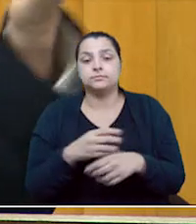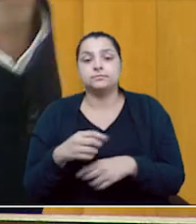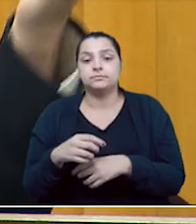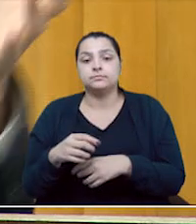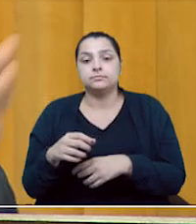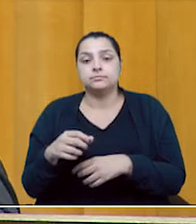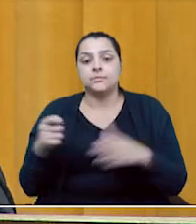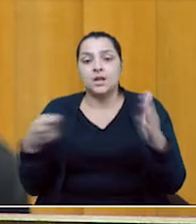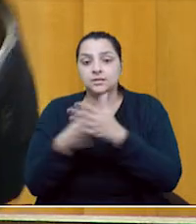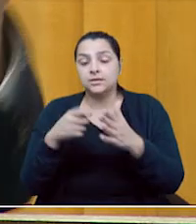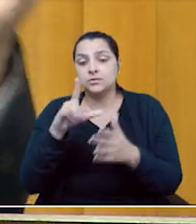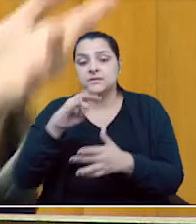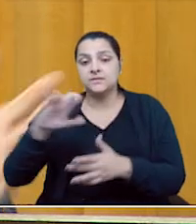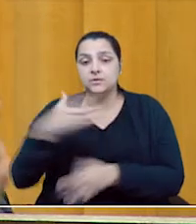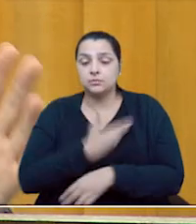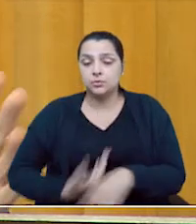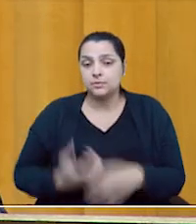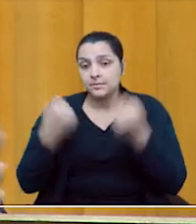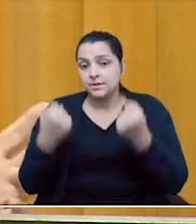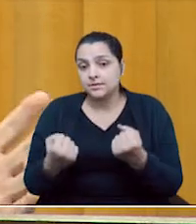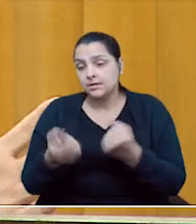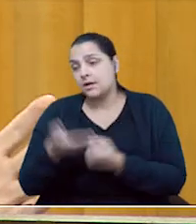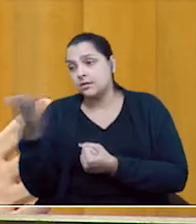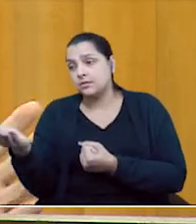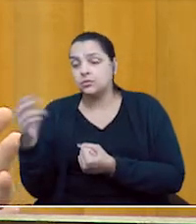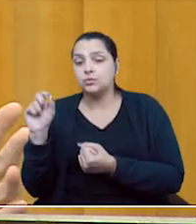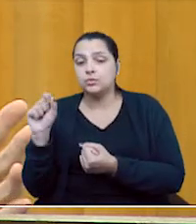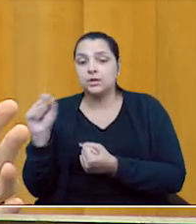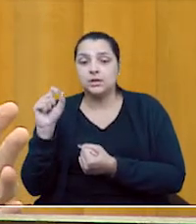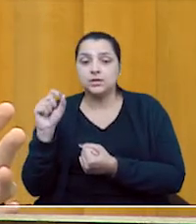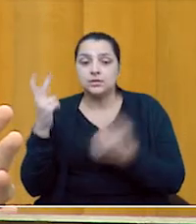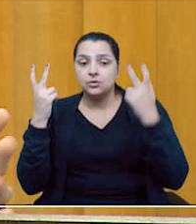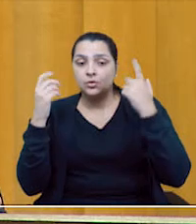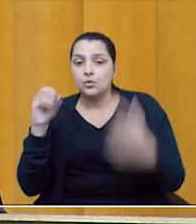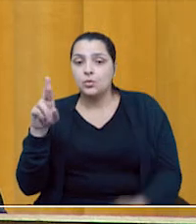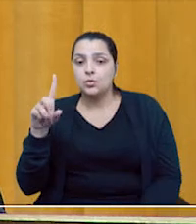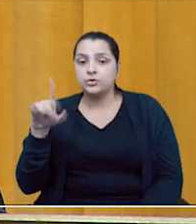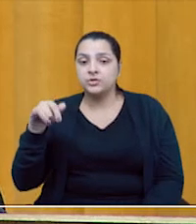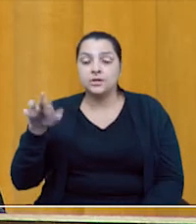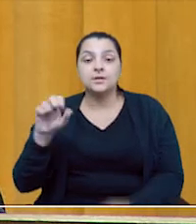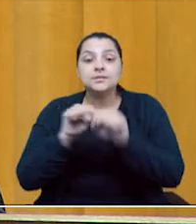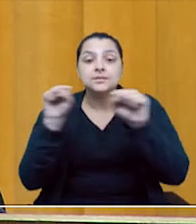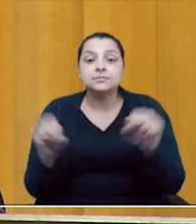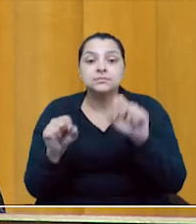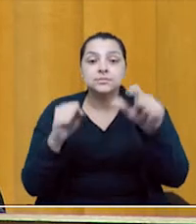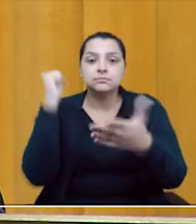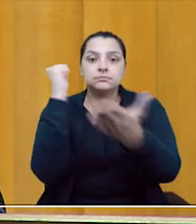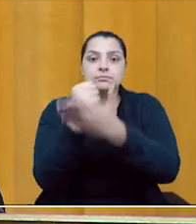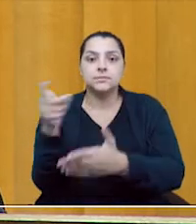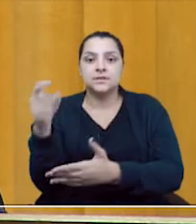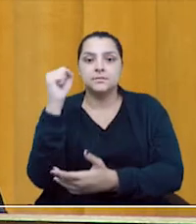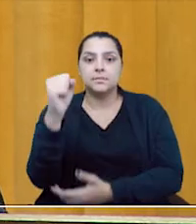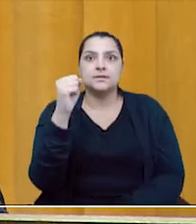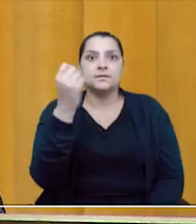ordinária. Sumaríssimo. Óbvio, mas isso até hoje nunca foi sistematizado. Ninguém teve a coragem de colocar um carimbo e dizer isso pesa 4, pesa 9,